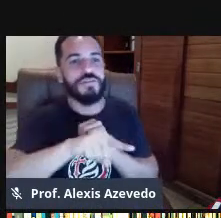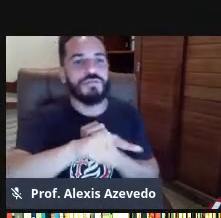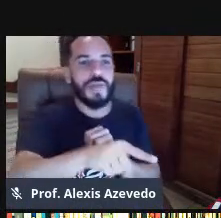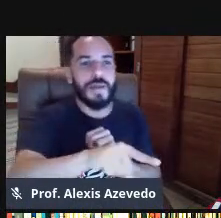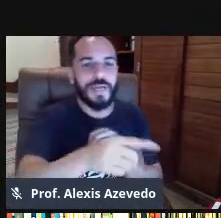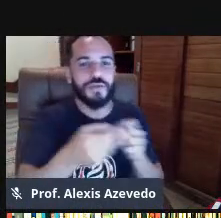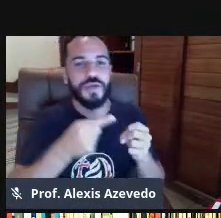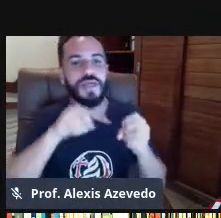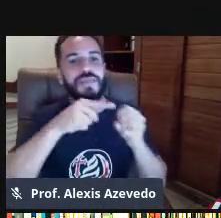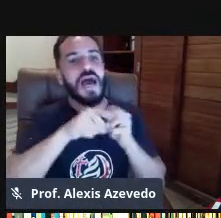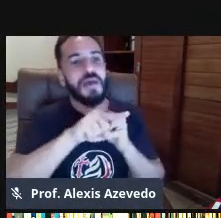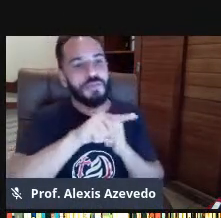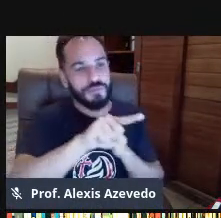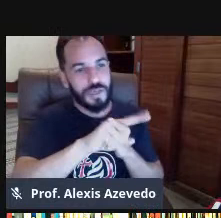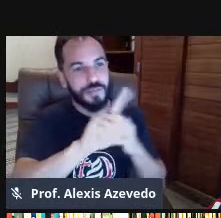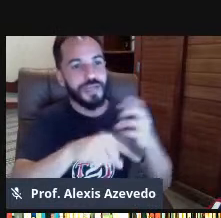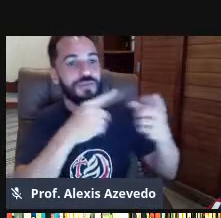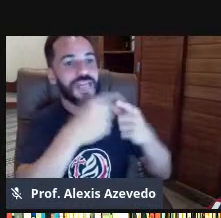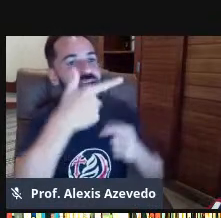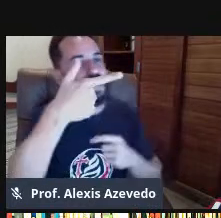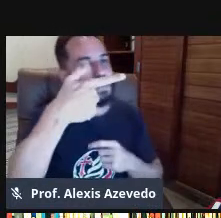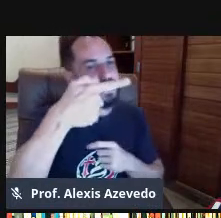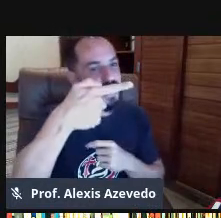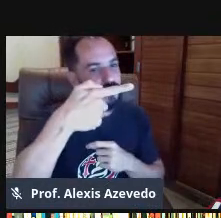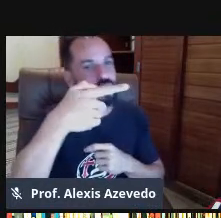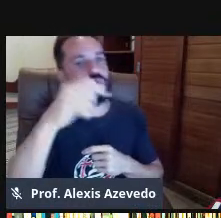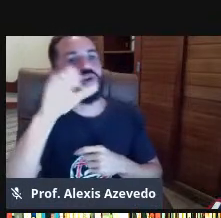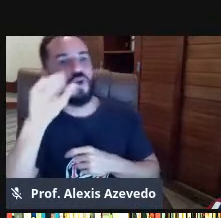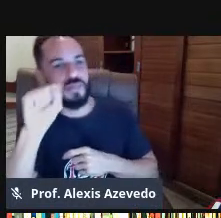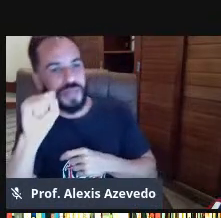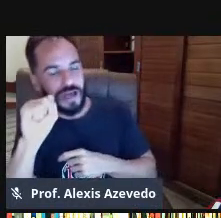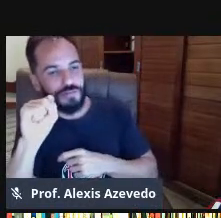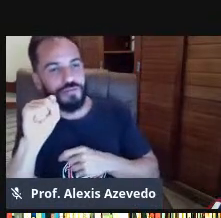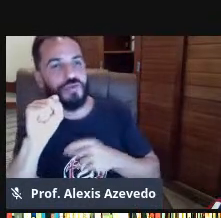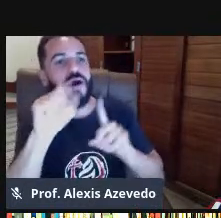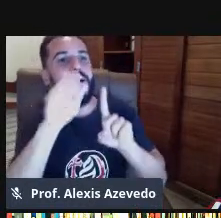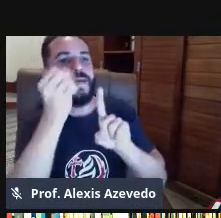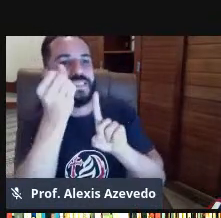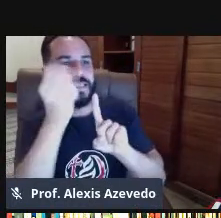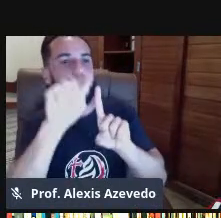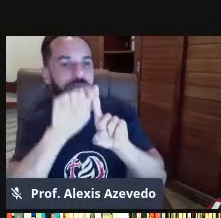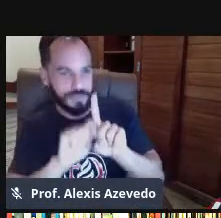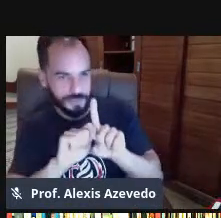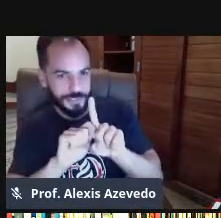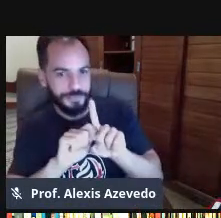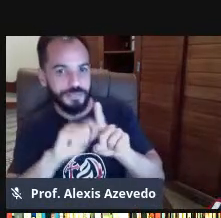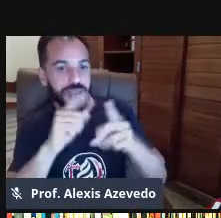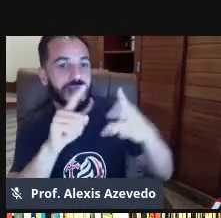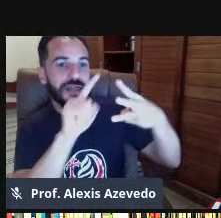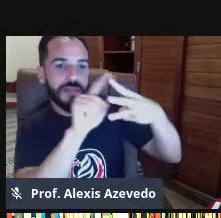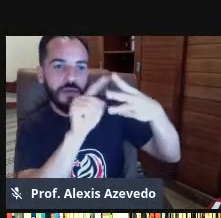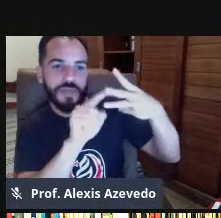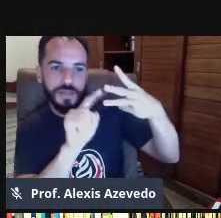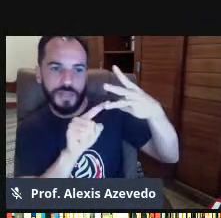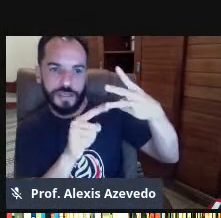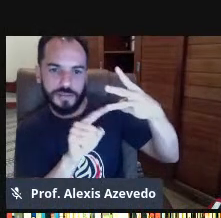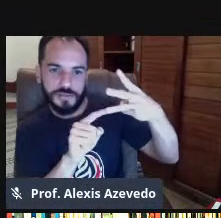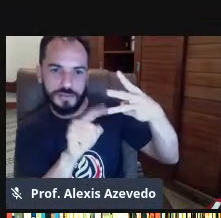aprofundamento que acontece no sétimo e oitavo período. Né? Então, você tem um momento em que